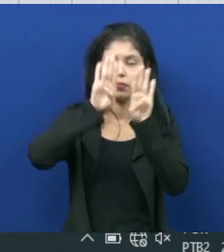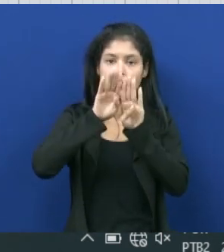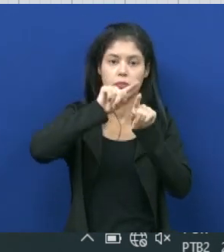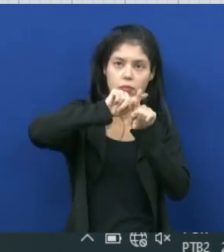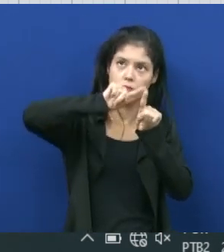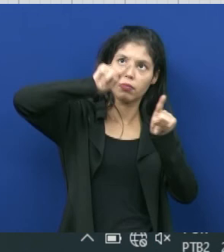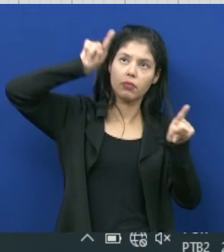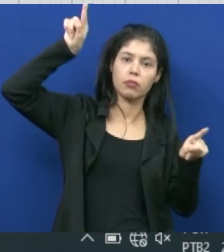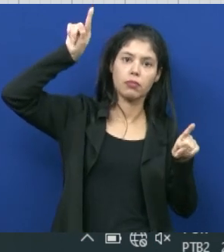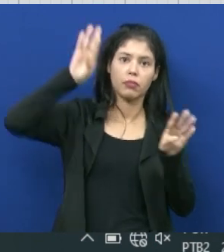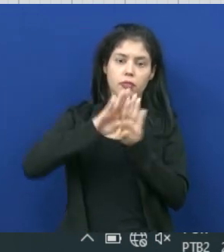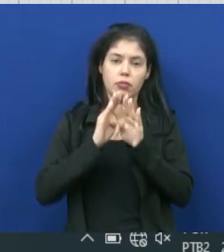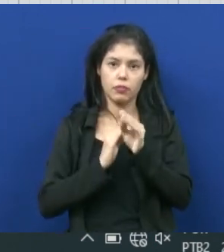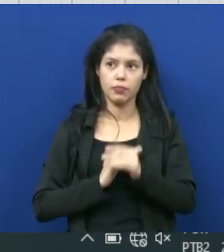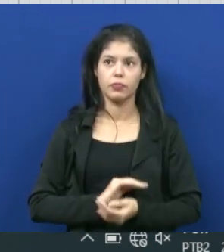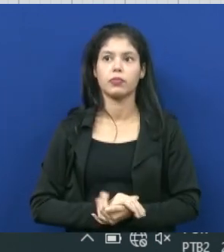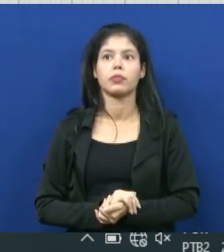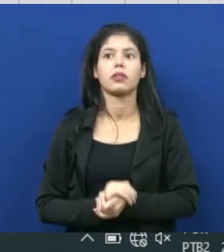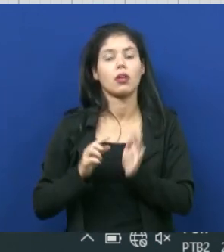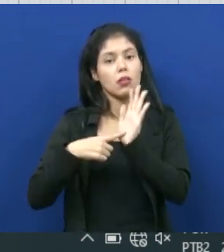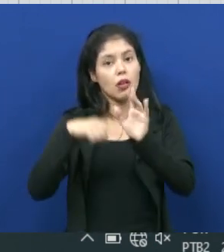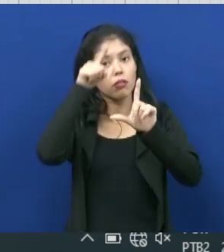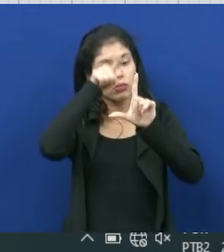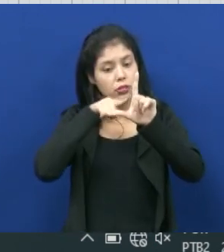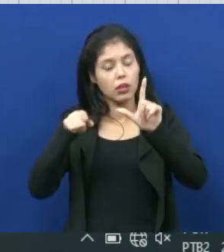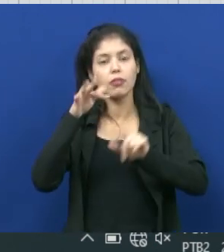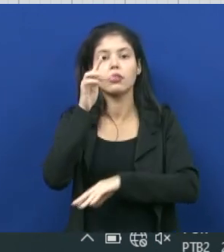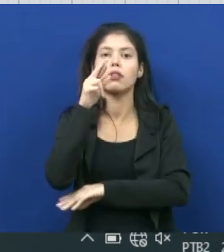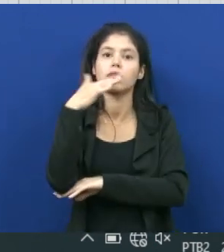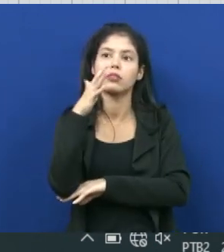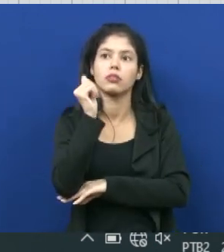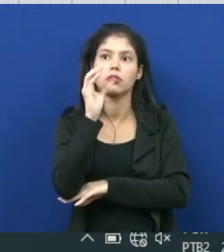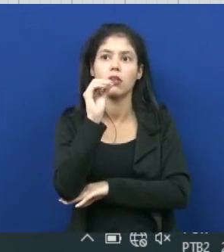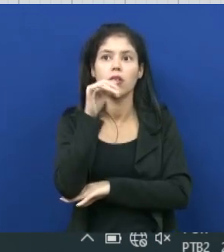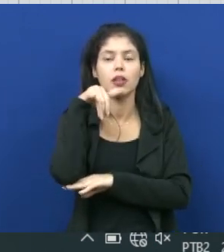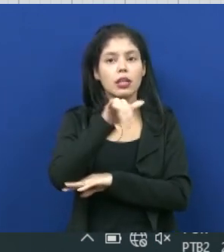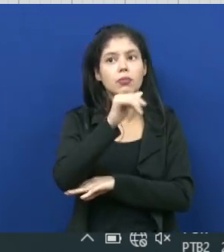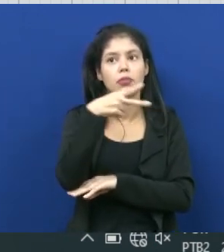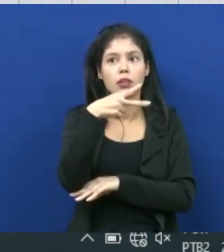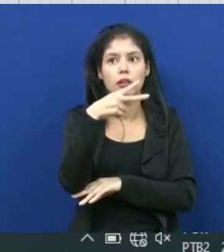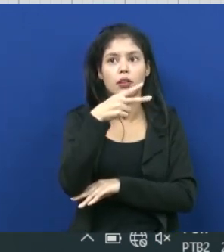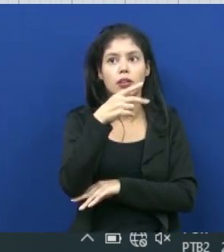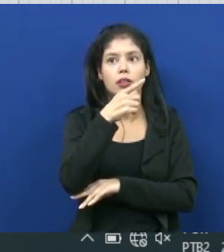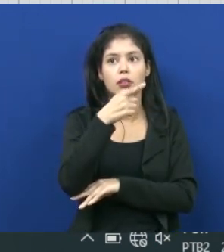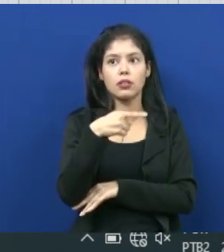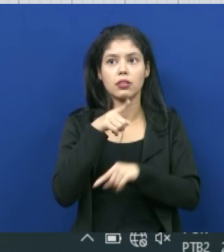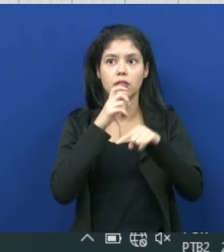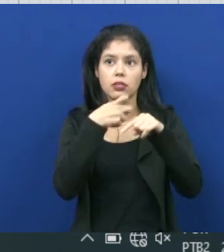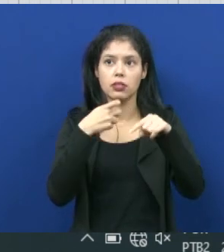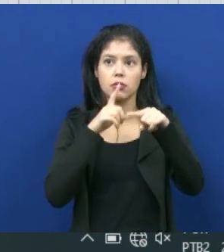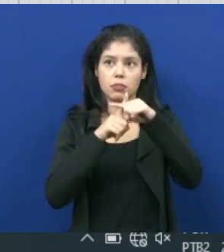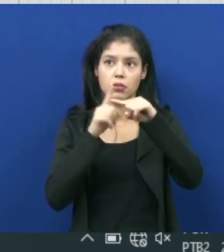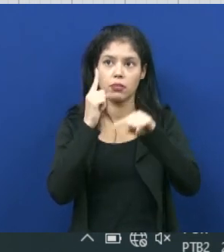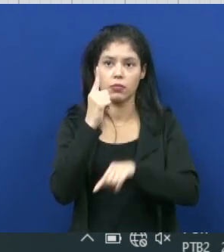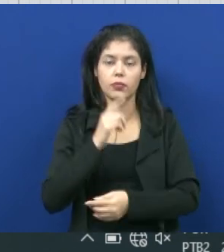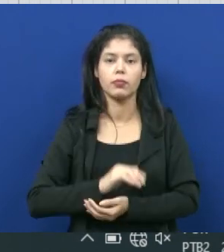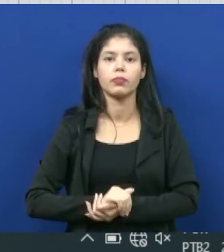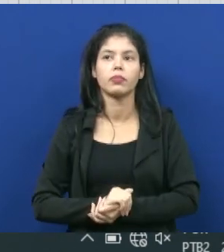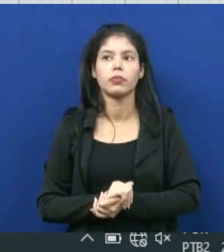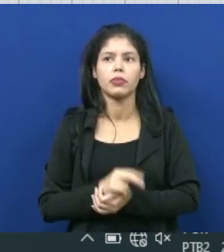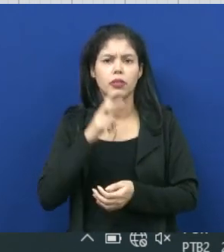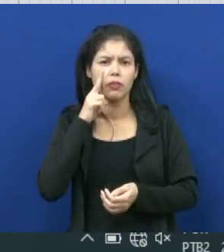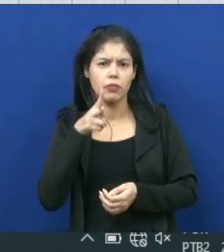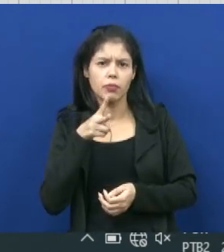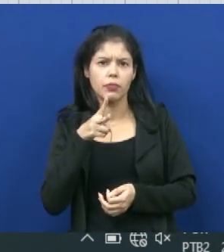reta crescente. Esse é o gráfico da função y igual a x mais 1. Vejamos o que acontece